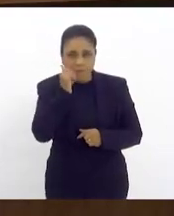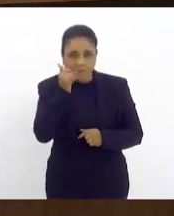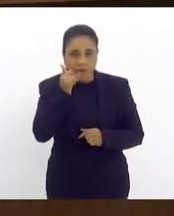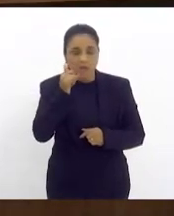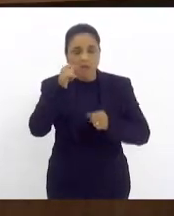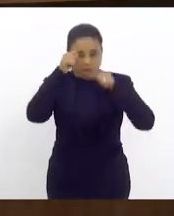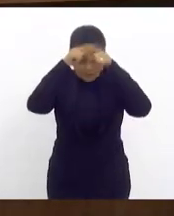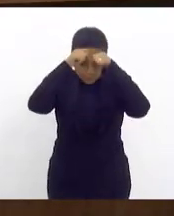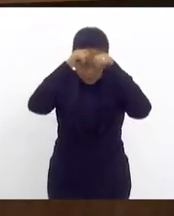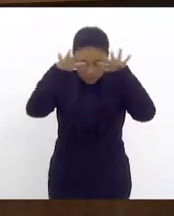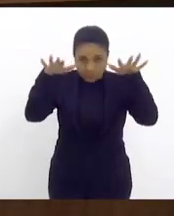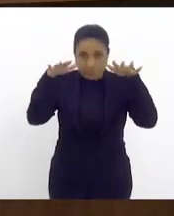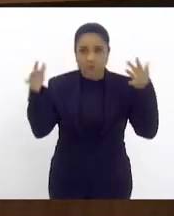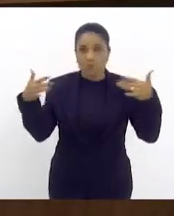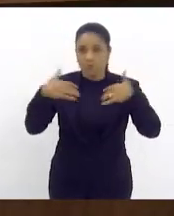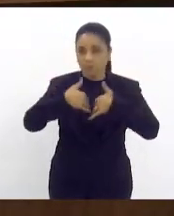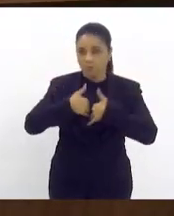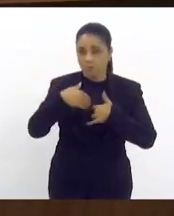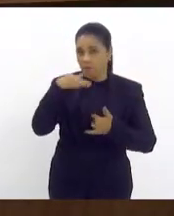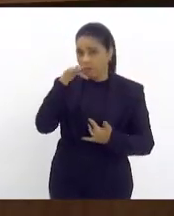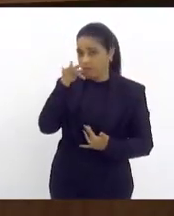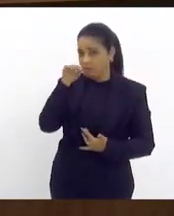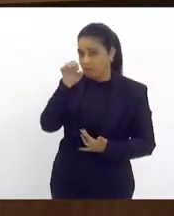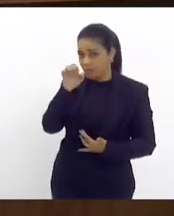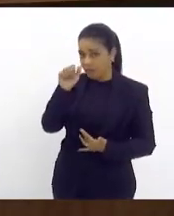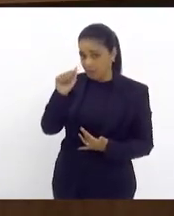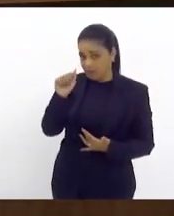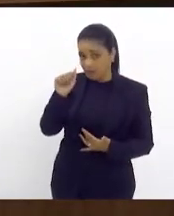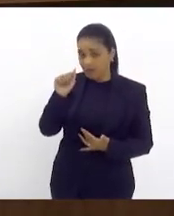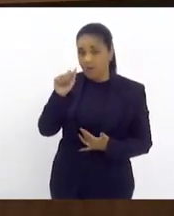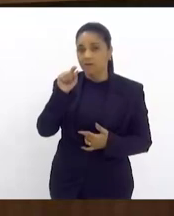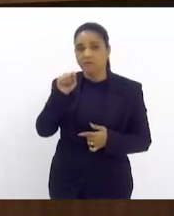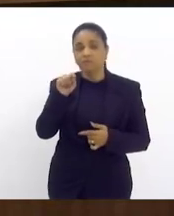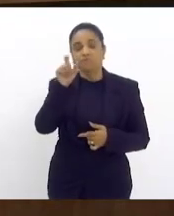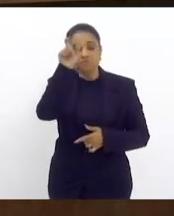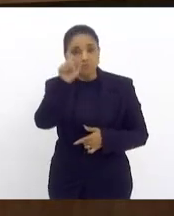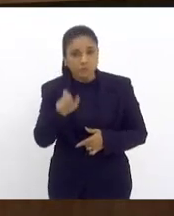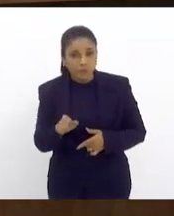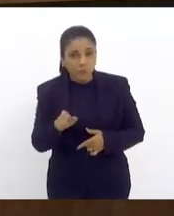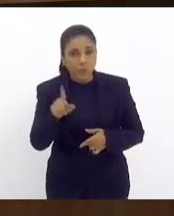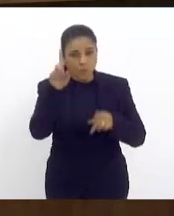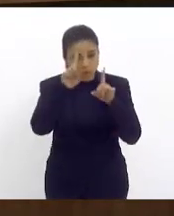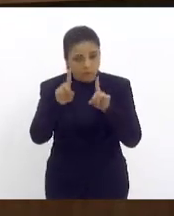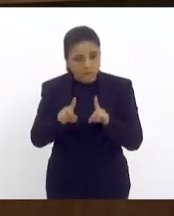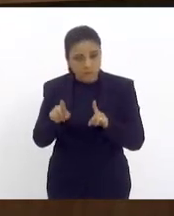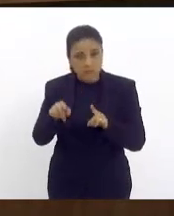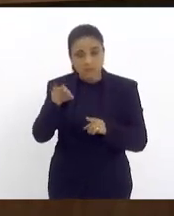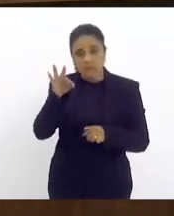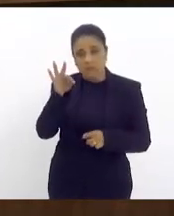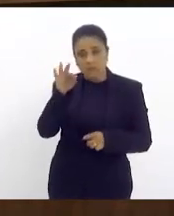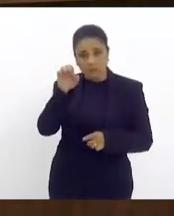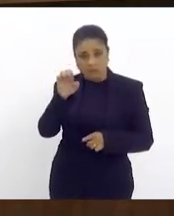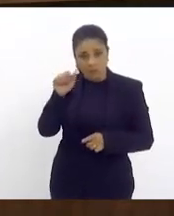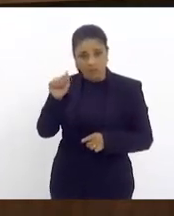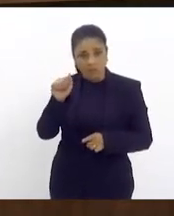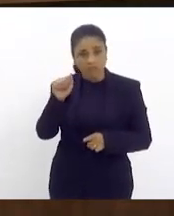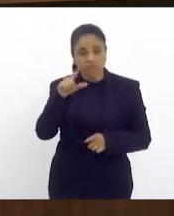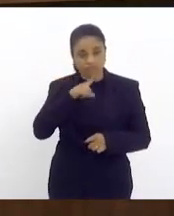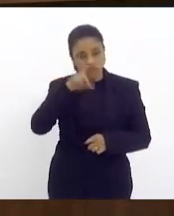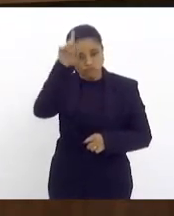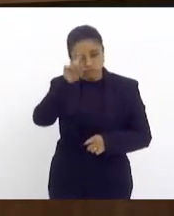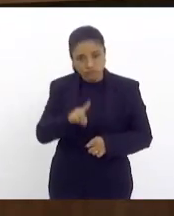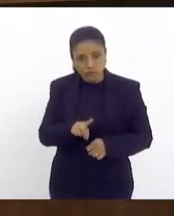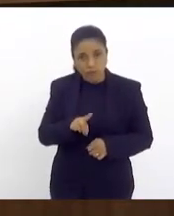transtorno do espectro autista toda pessoa com esse transtorno tem o direito ao exercício pleno da sua